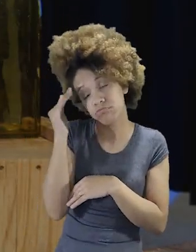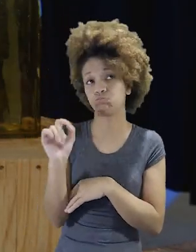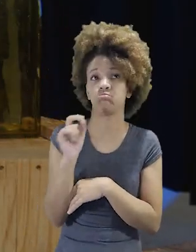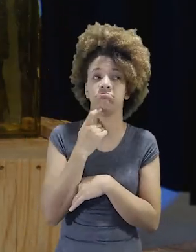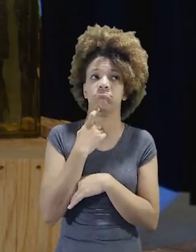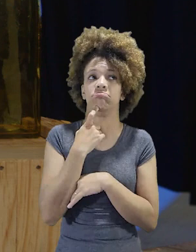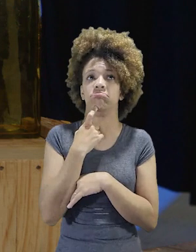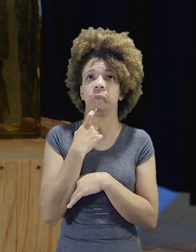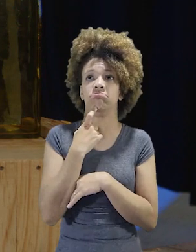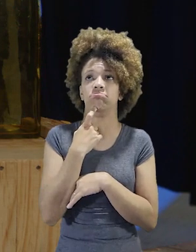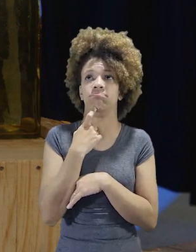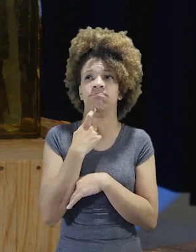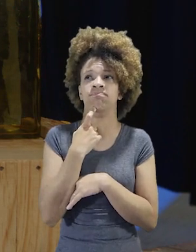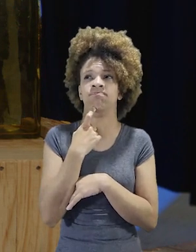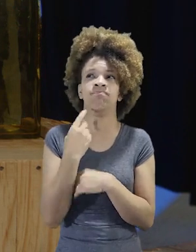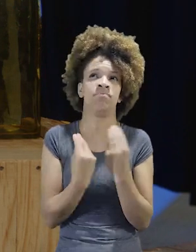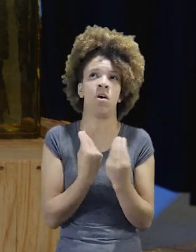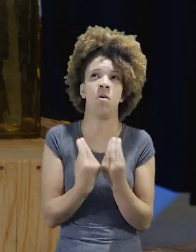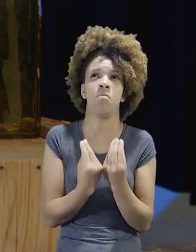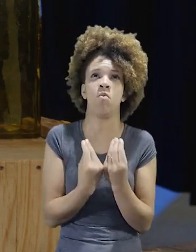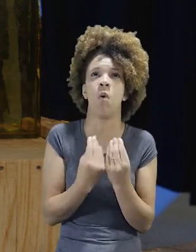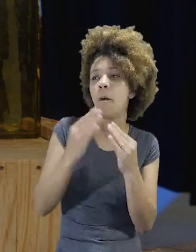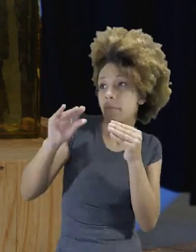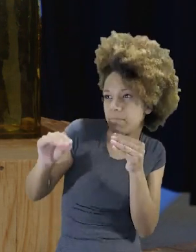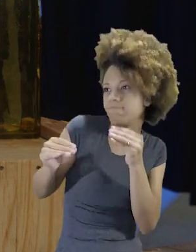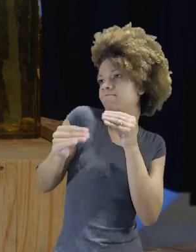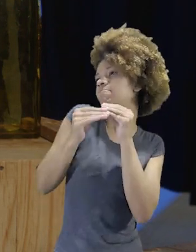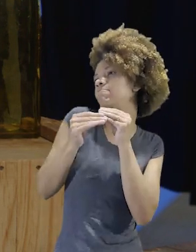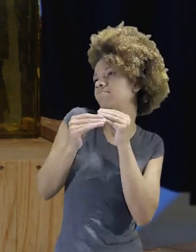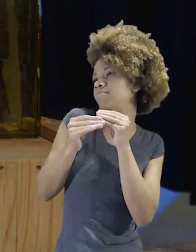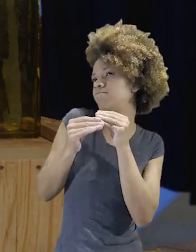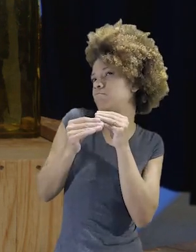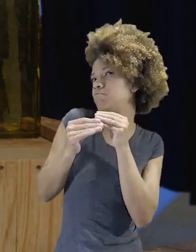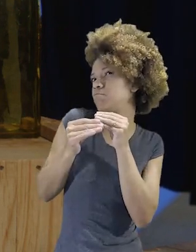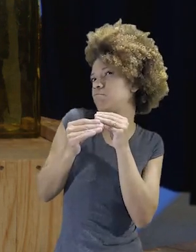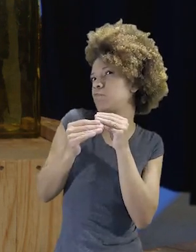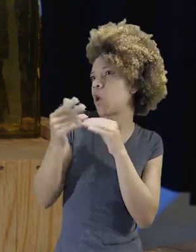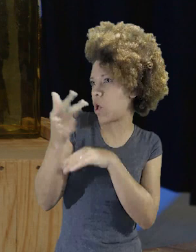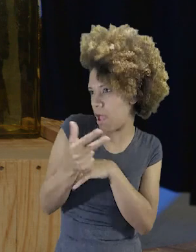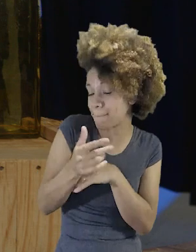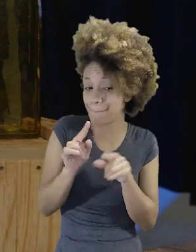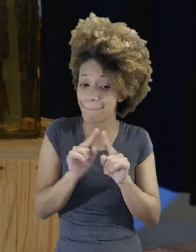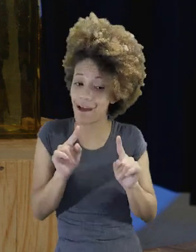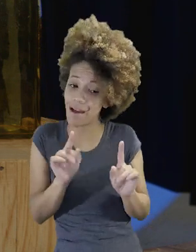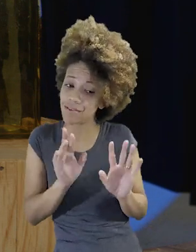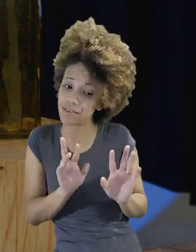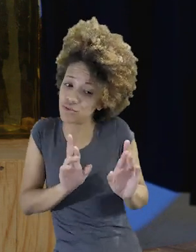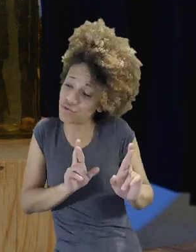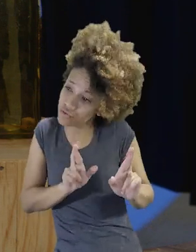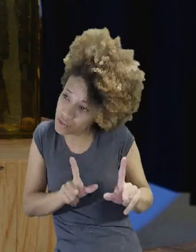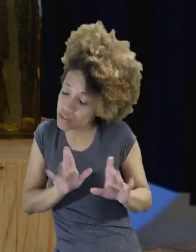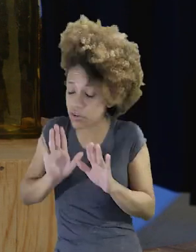como como como um adjacente do Rap mas